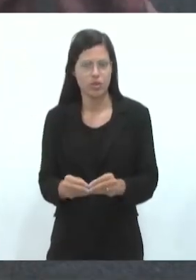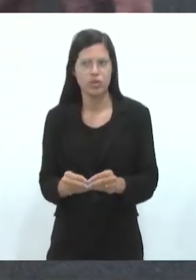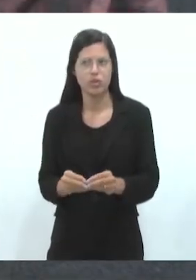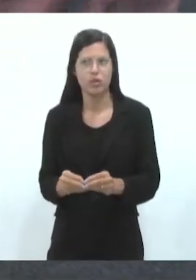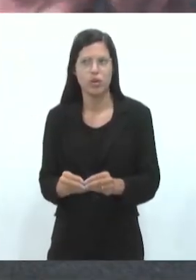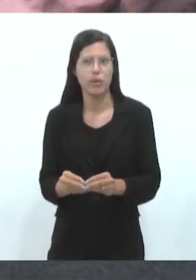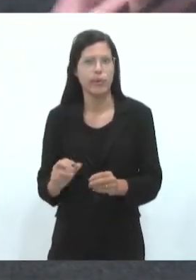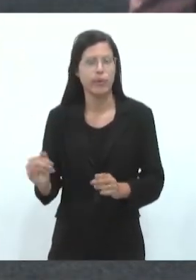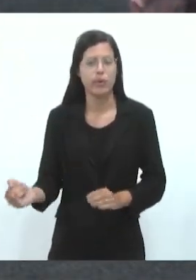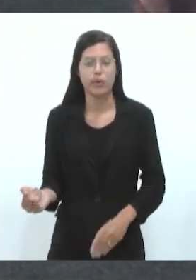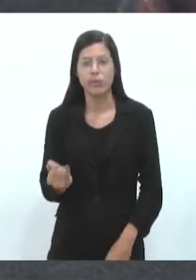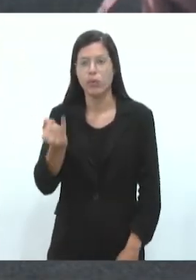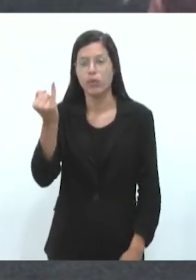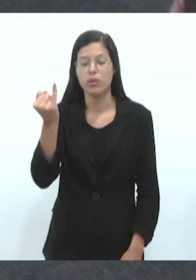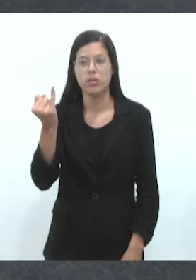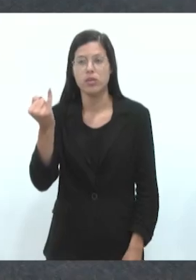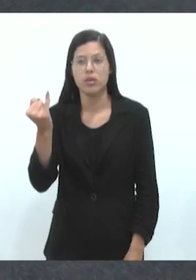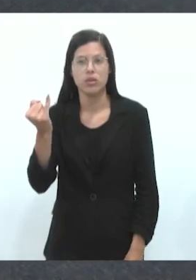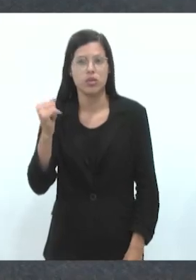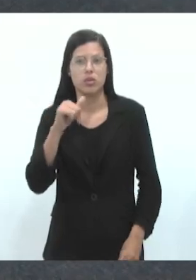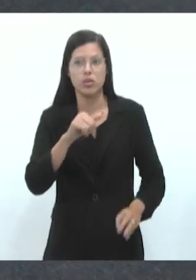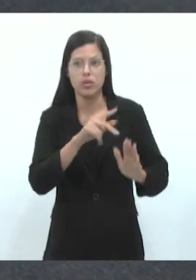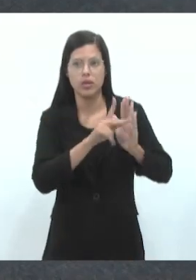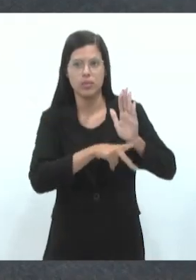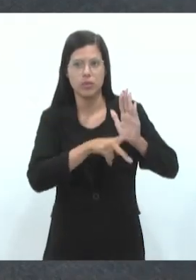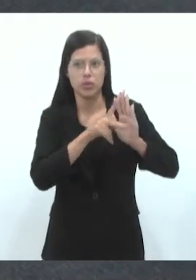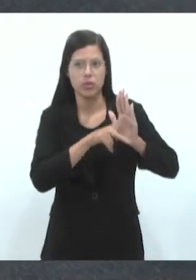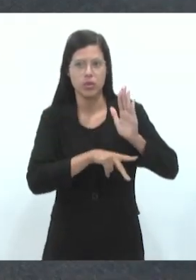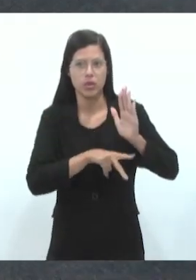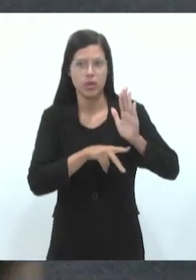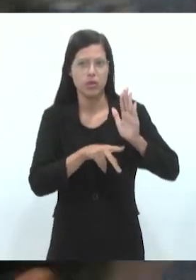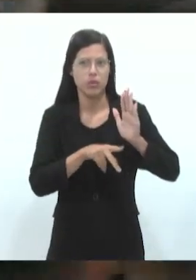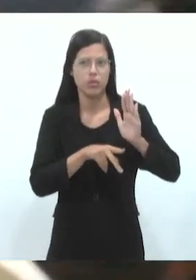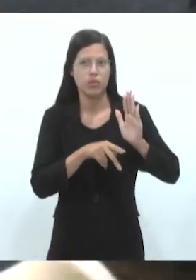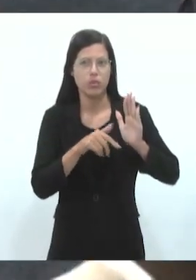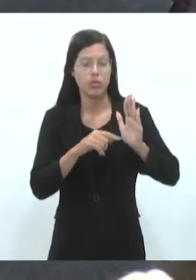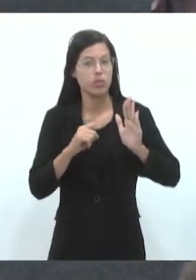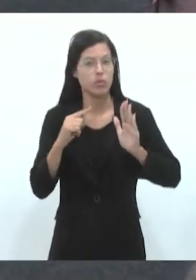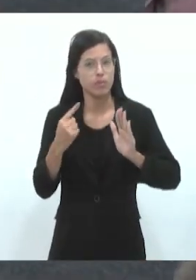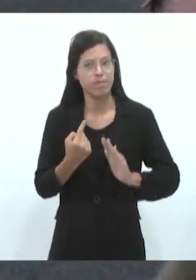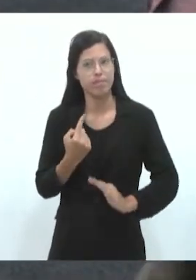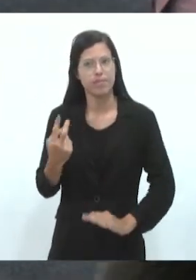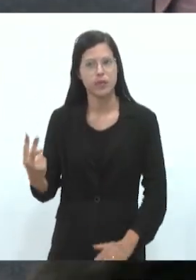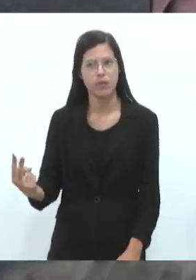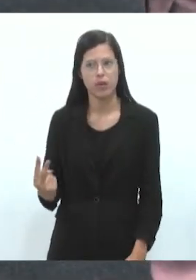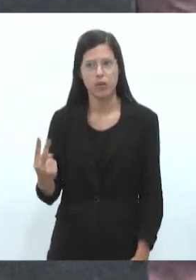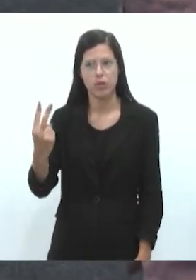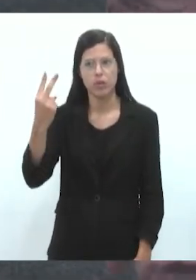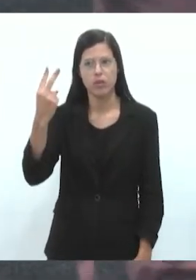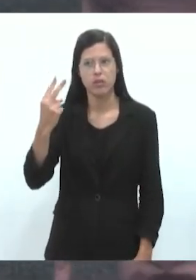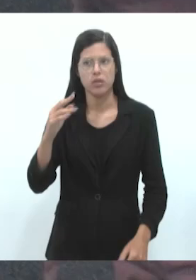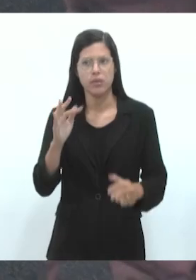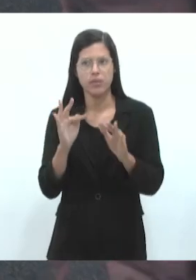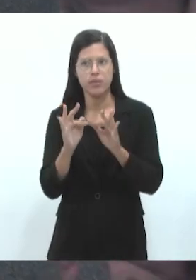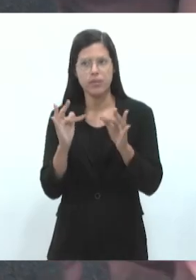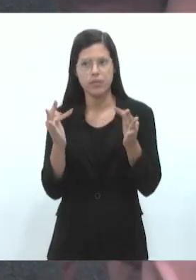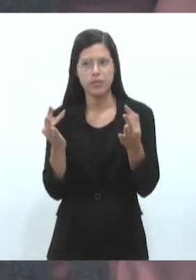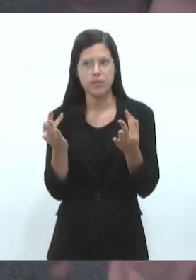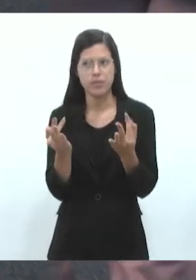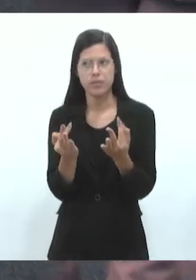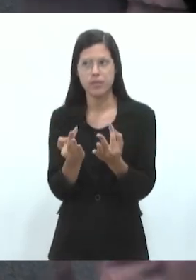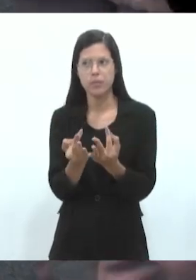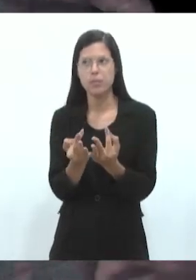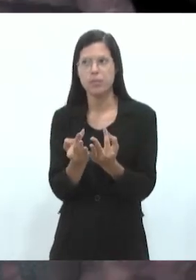o importante que destacamos aqui nesse projeto? É de nós valorizarmos as famílias que